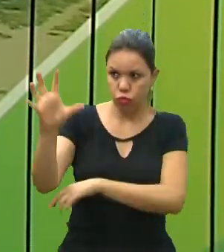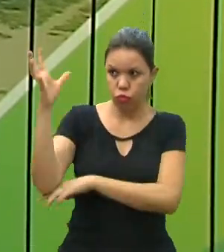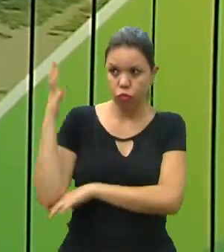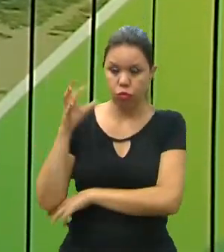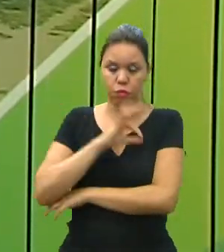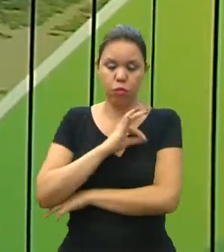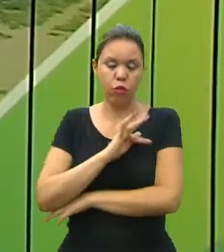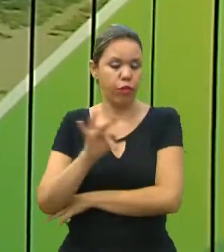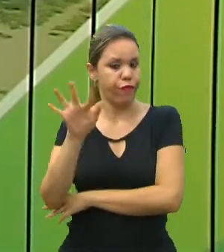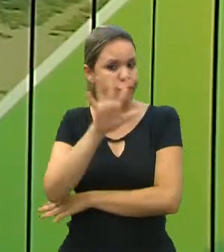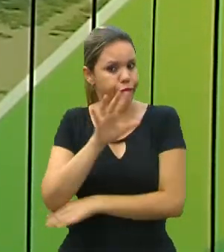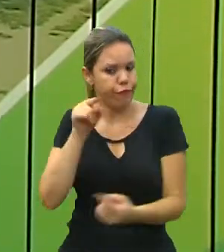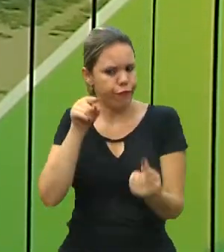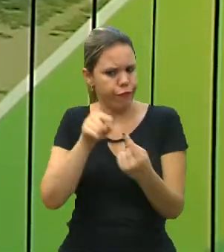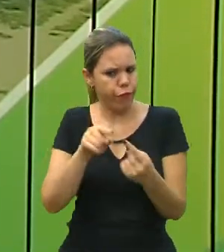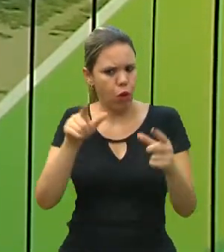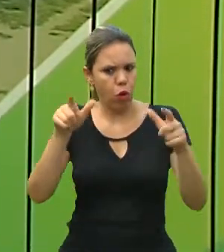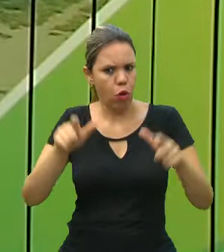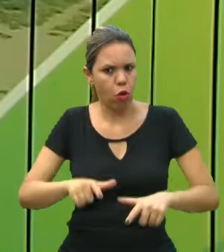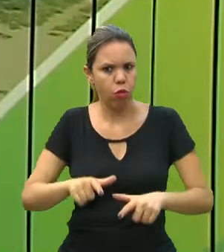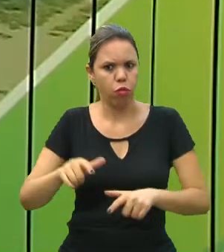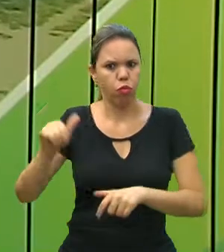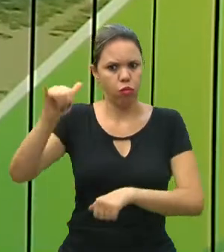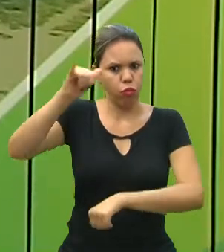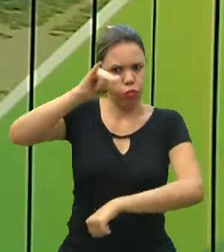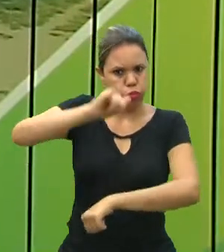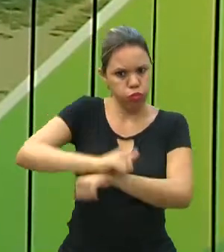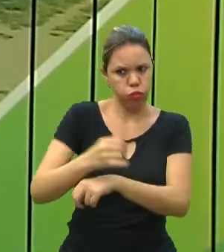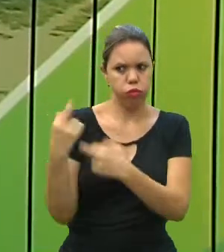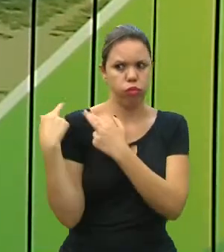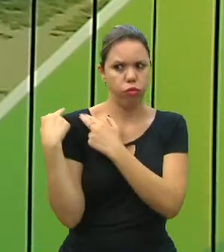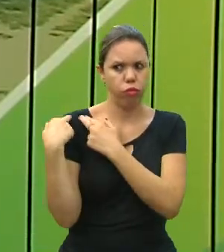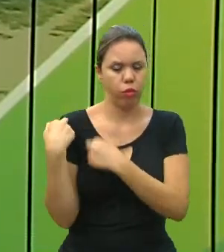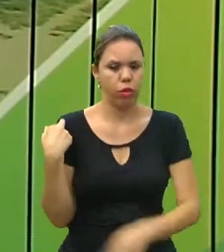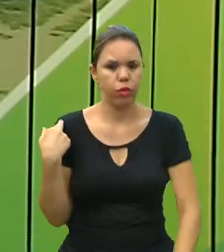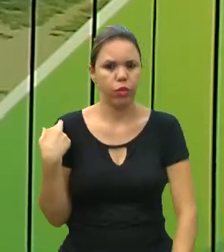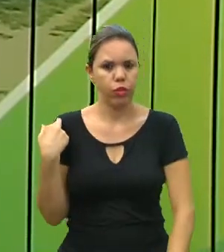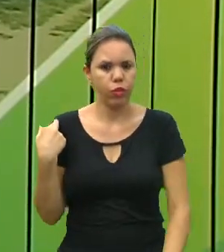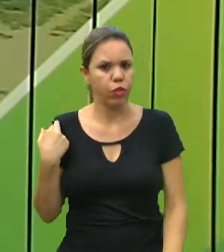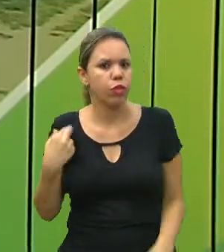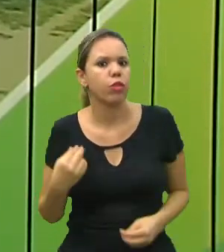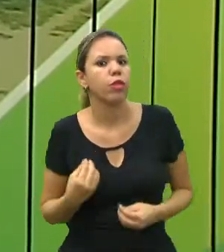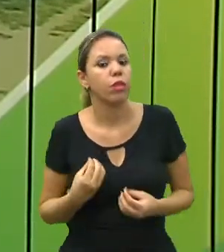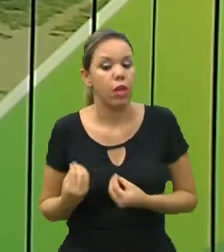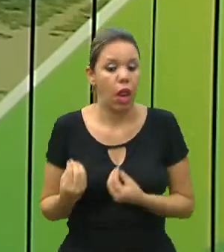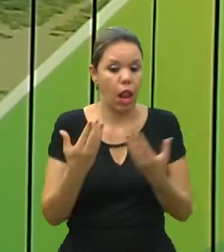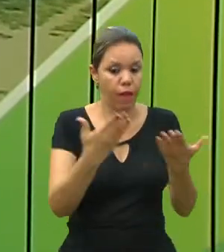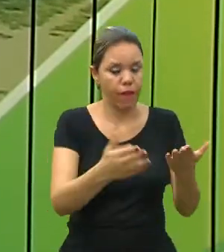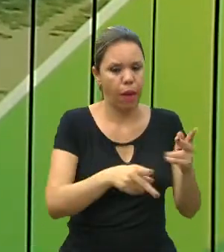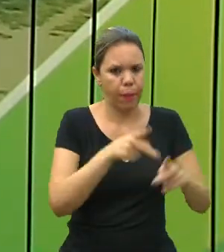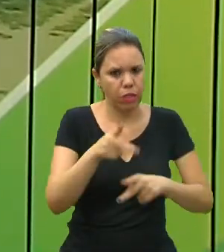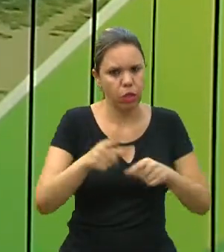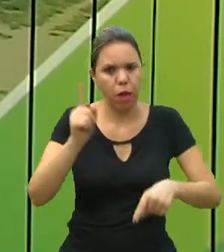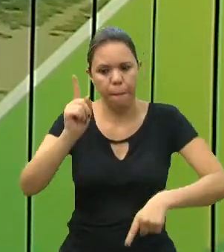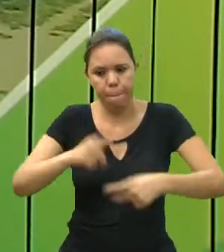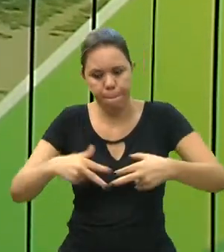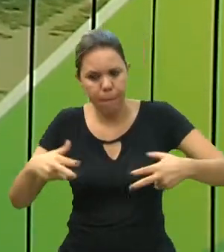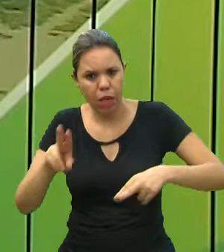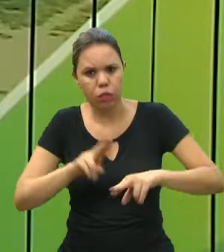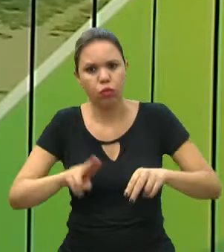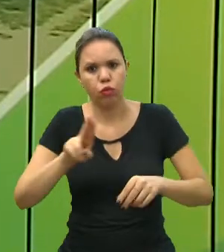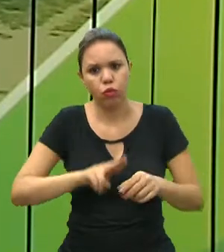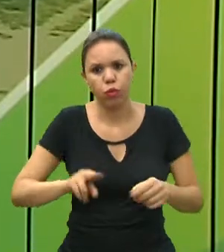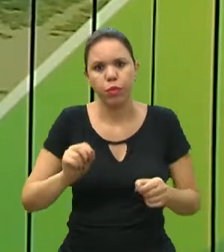reserva. A Polícia Federal mira os pilotos dos aviões que seriam responsáveis pelo frete de pessoas e de insumos